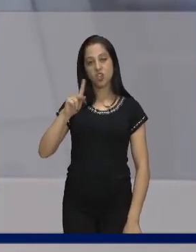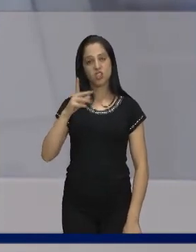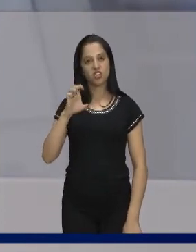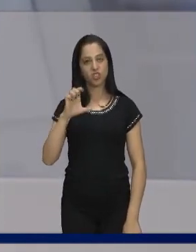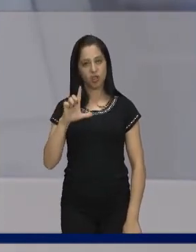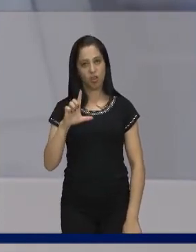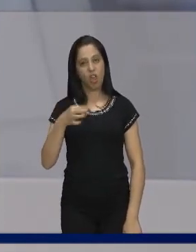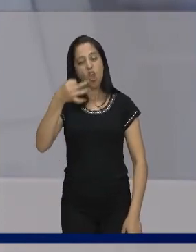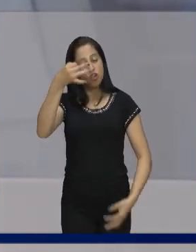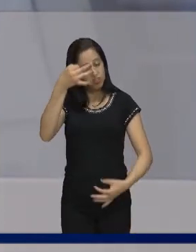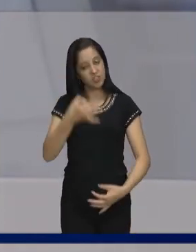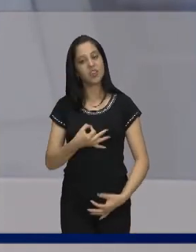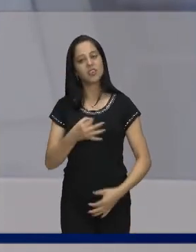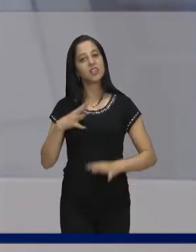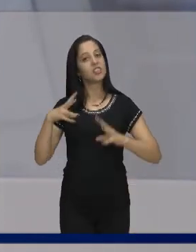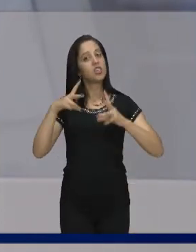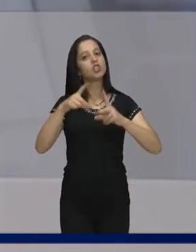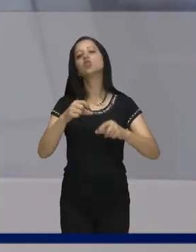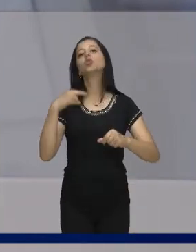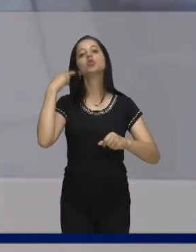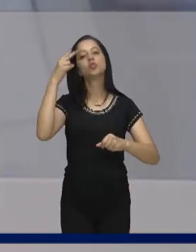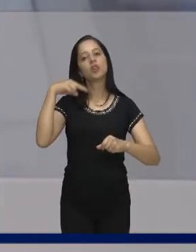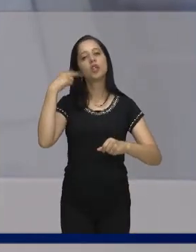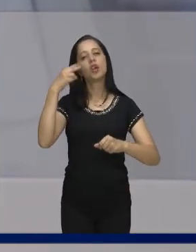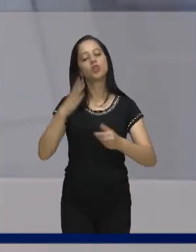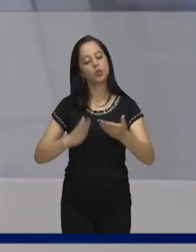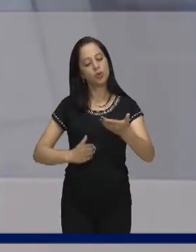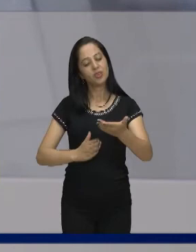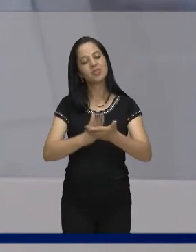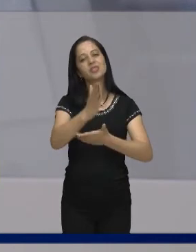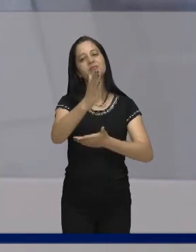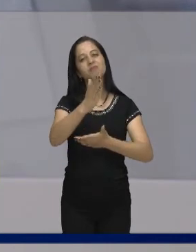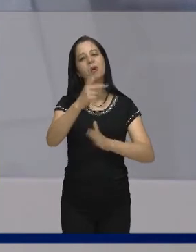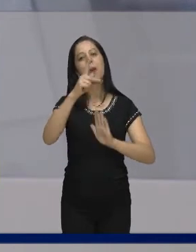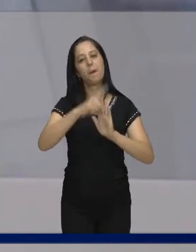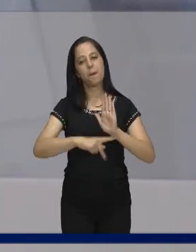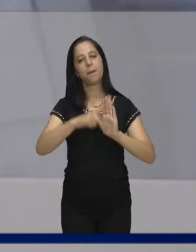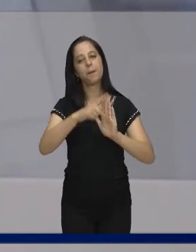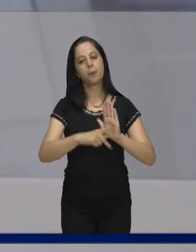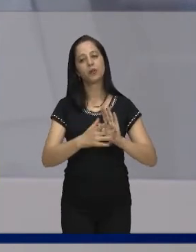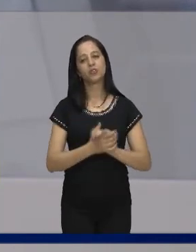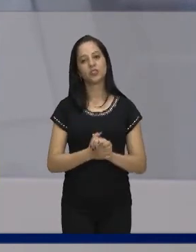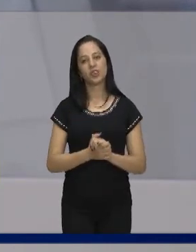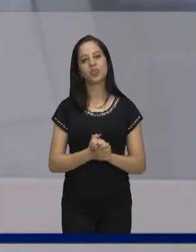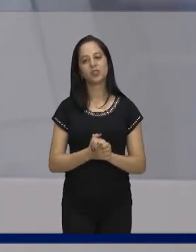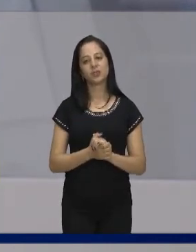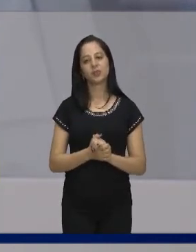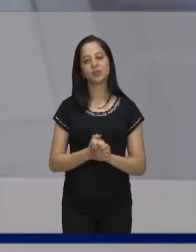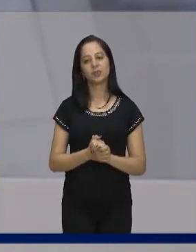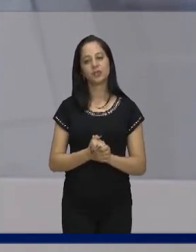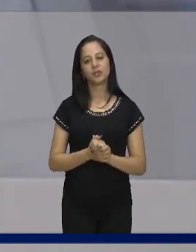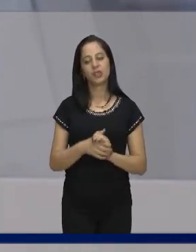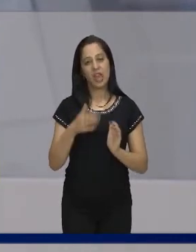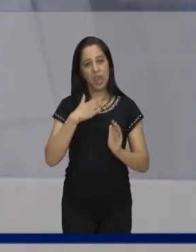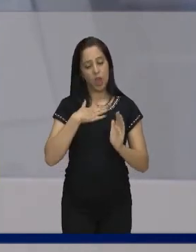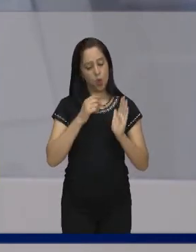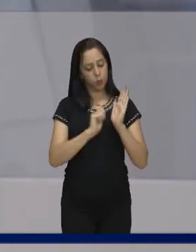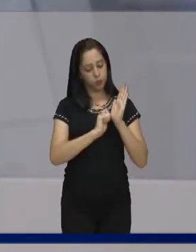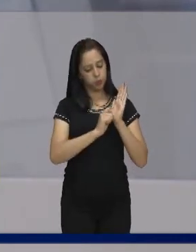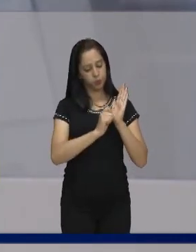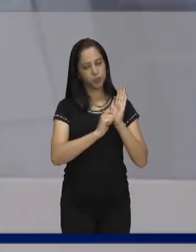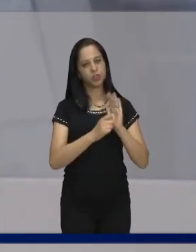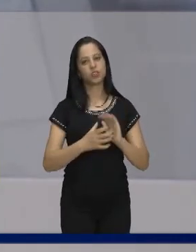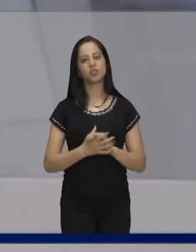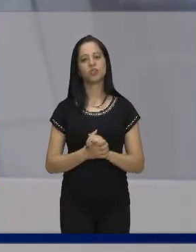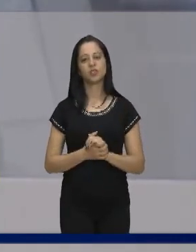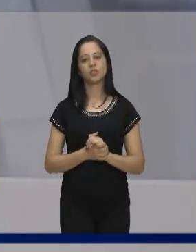os senhores vereadores aprovarão esse projeto de minha autoria, né,